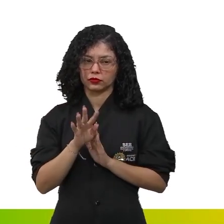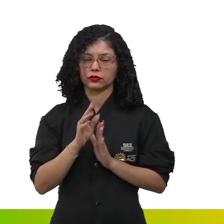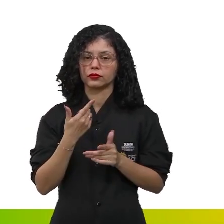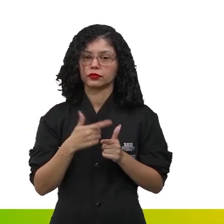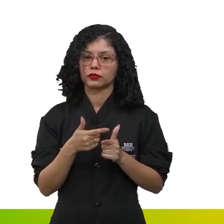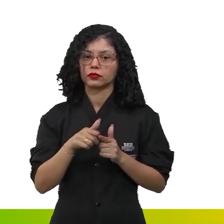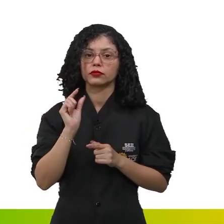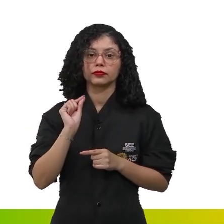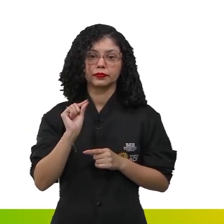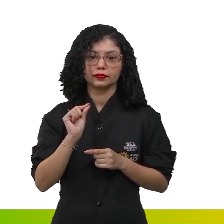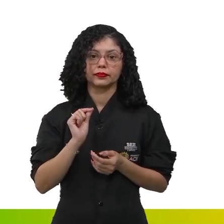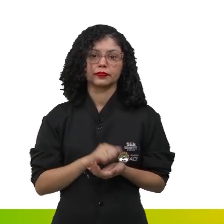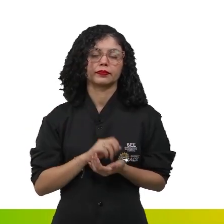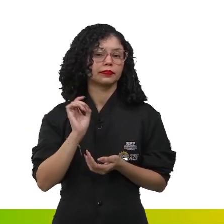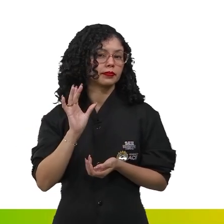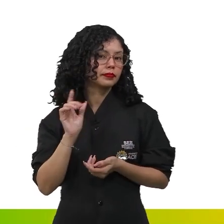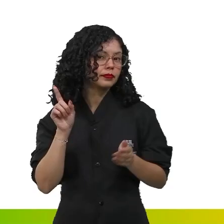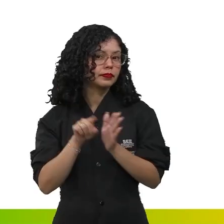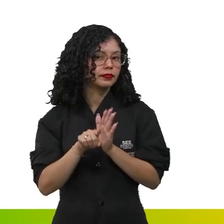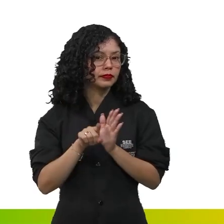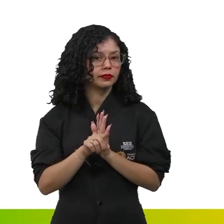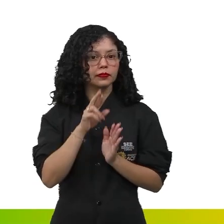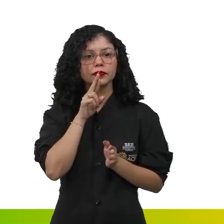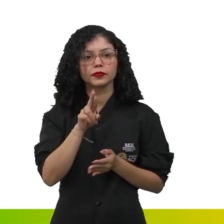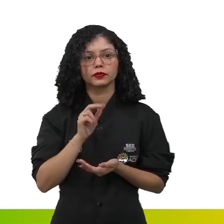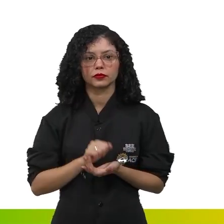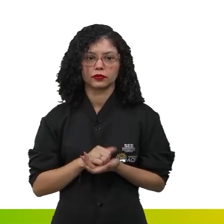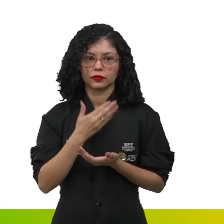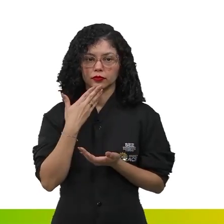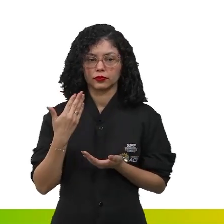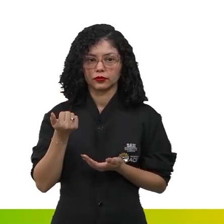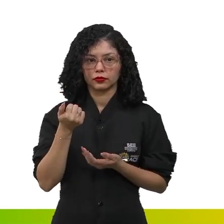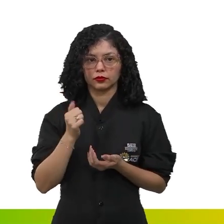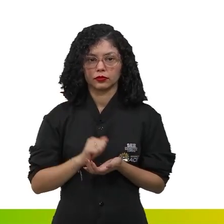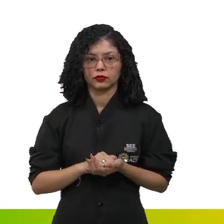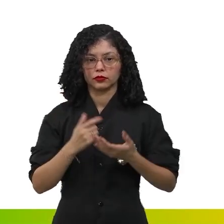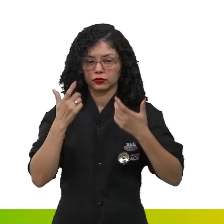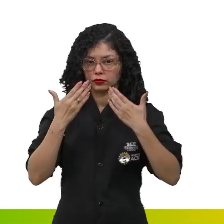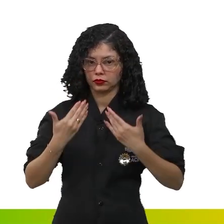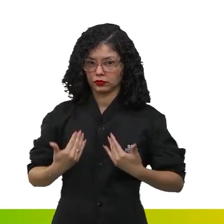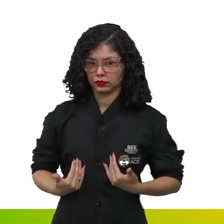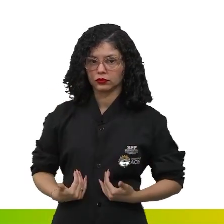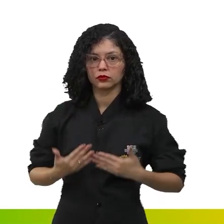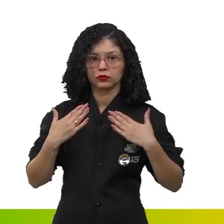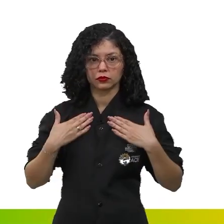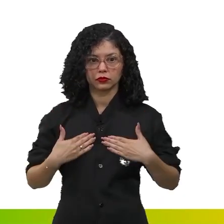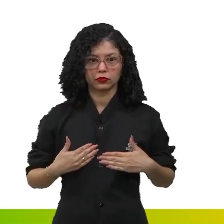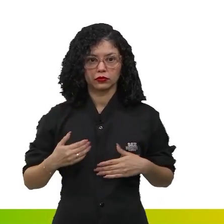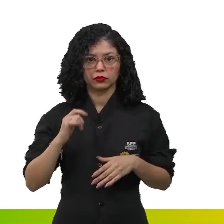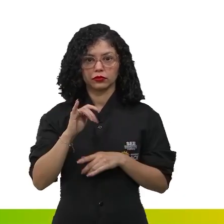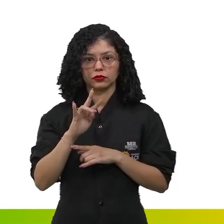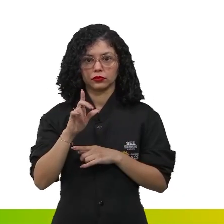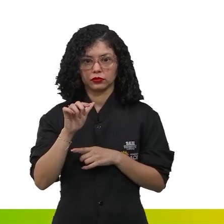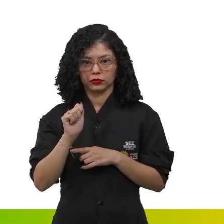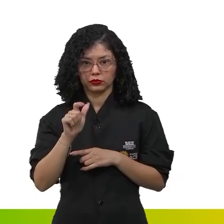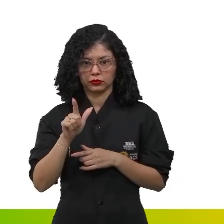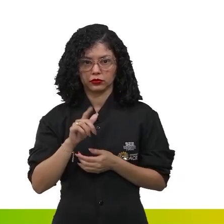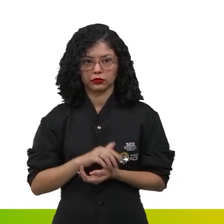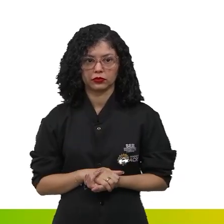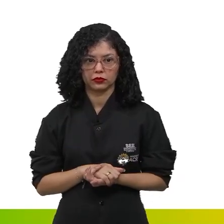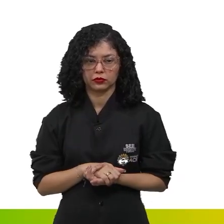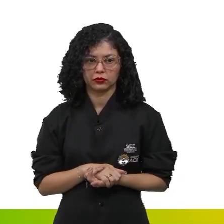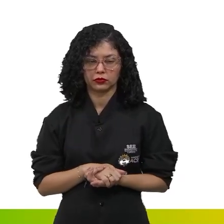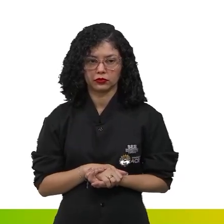problematiza o quê? Será que é só essa questão do resultado? Vamos ver. C, melhoria da performance de forma